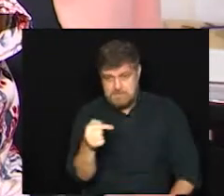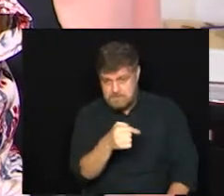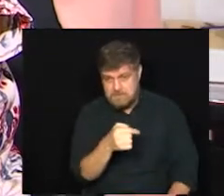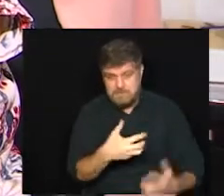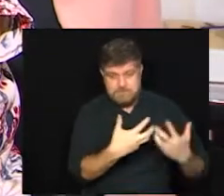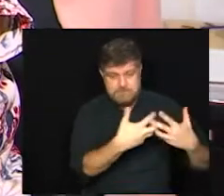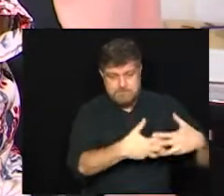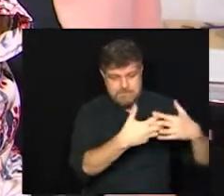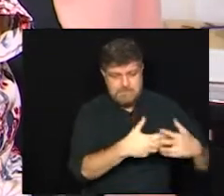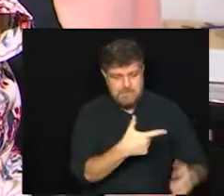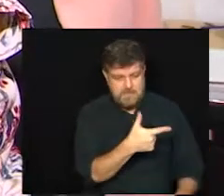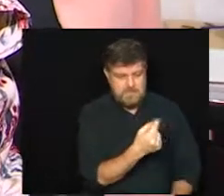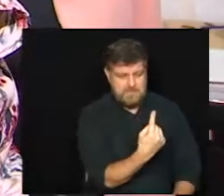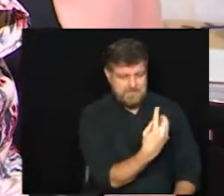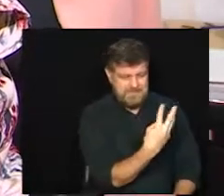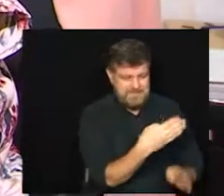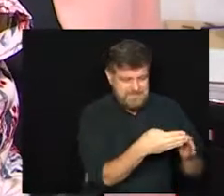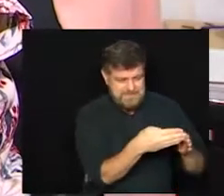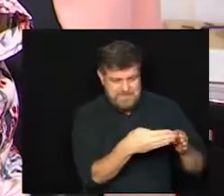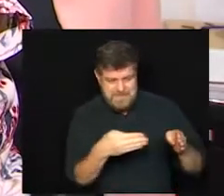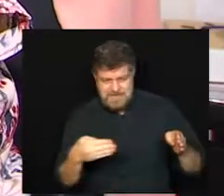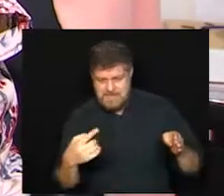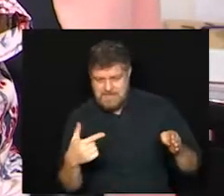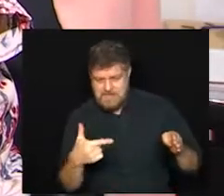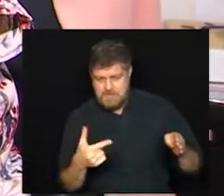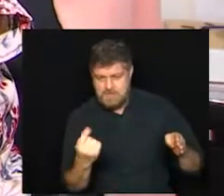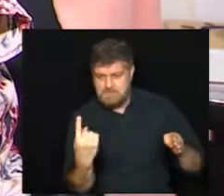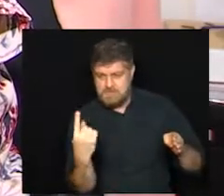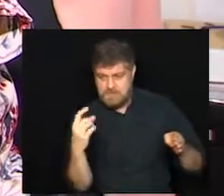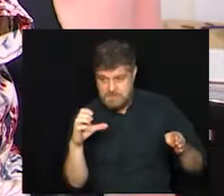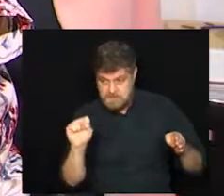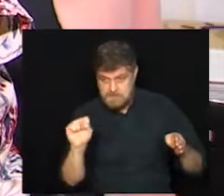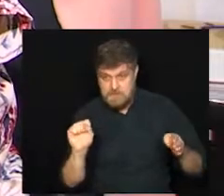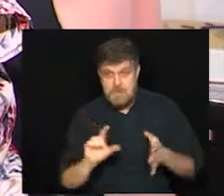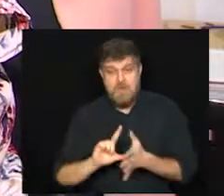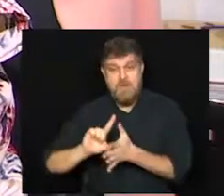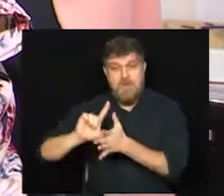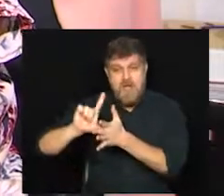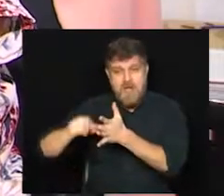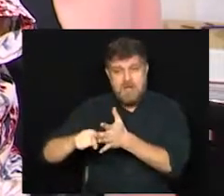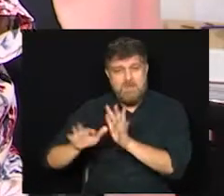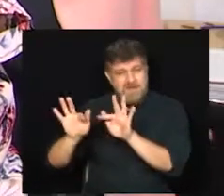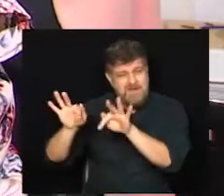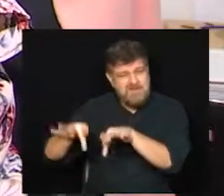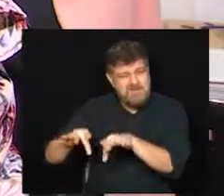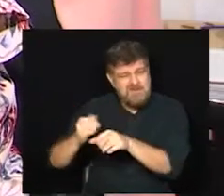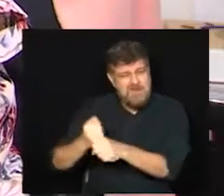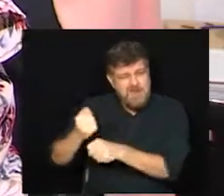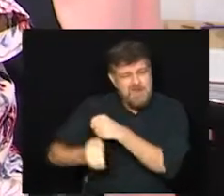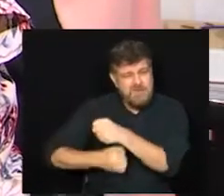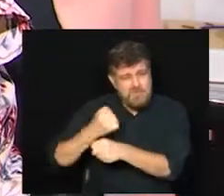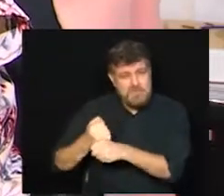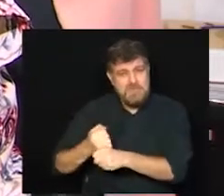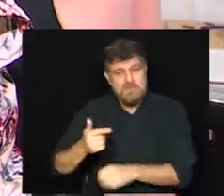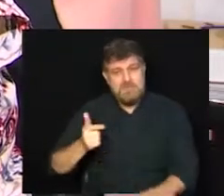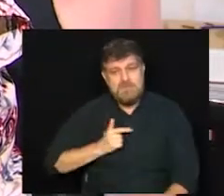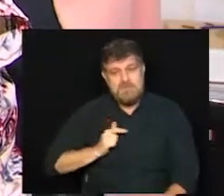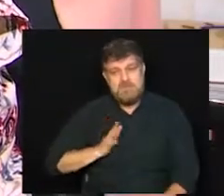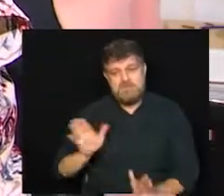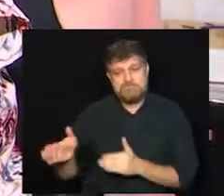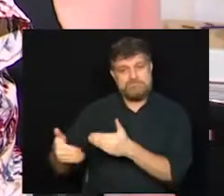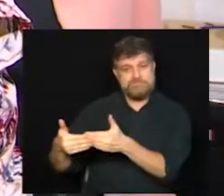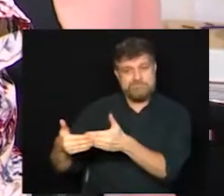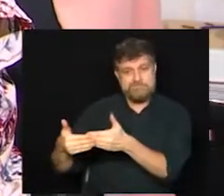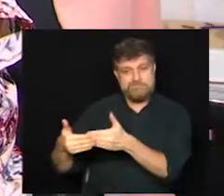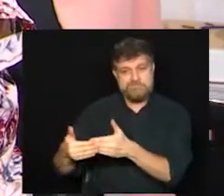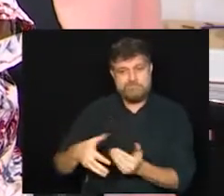Que funcionou de 2013 até 2018. Aí, em final de 18, início de 19, se encerra as atividades